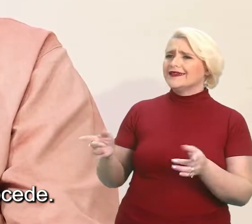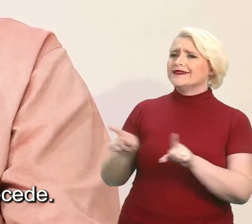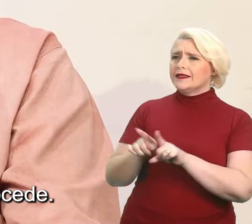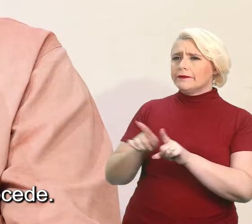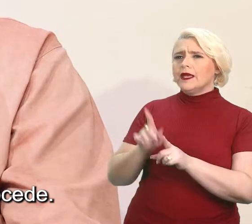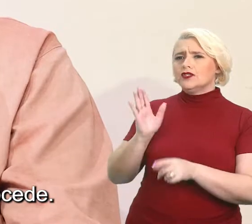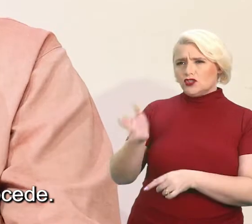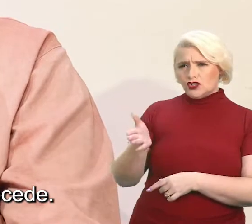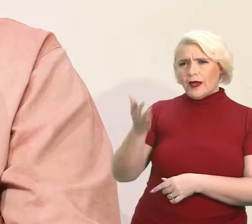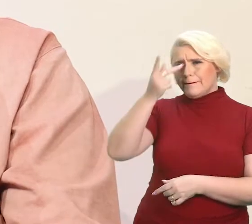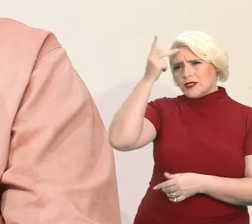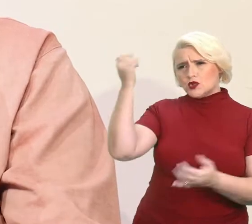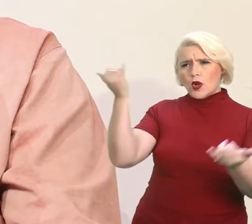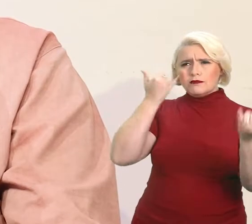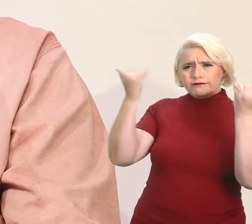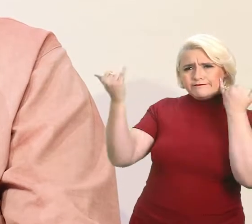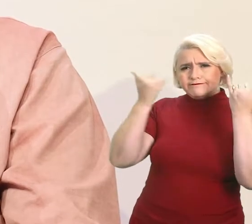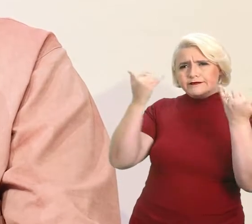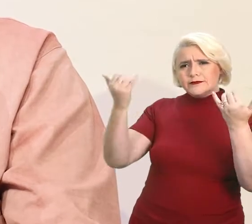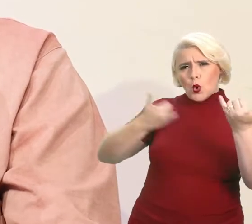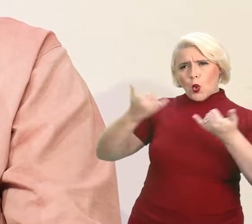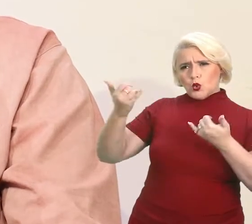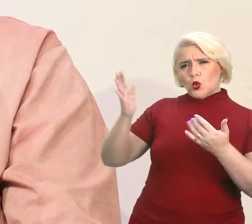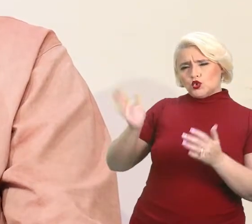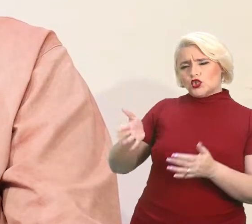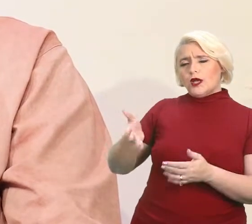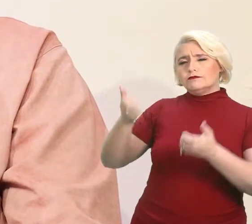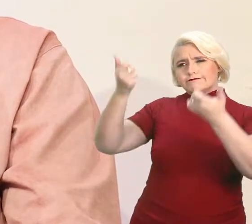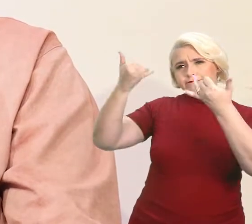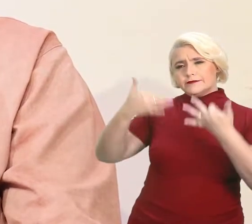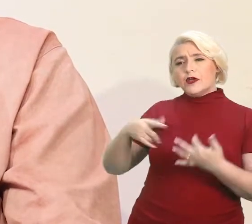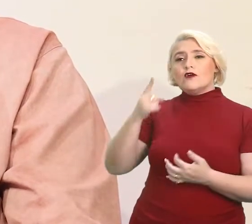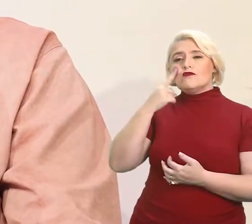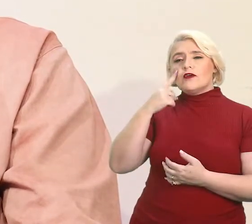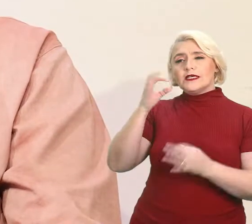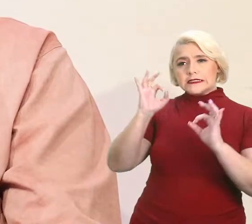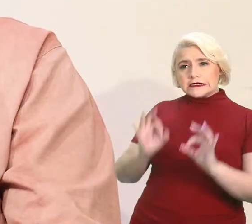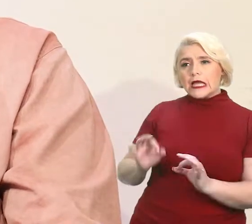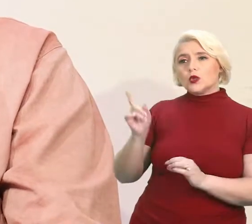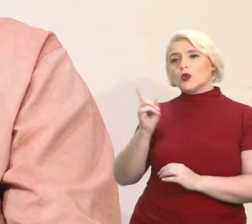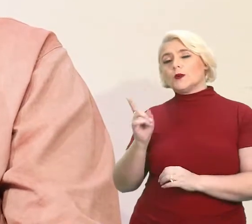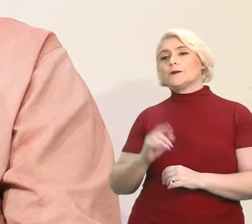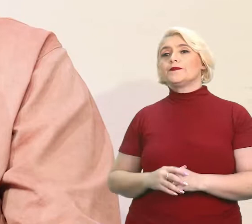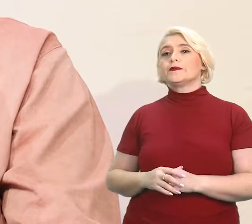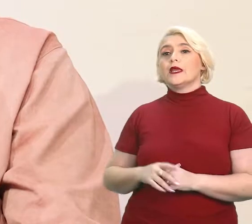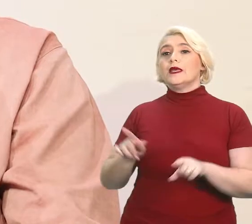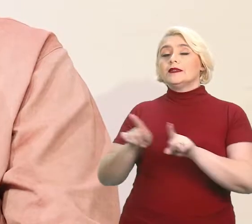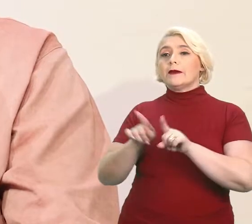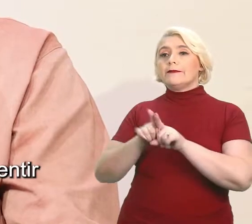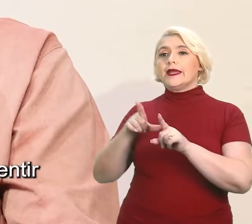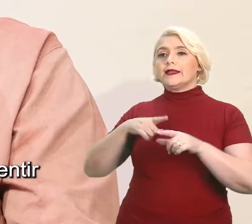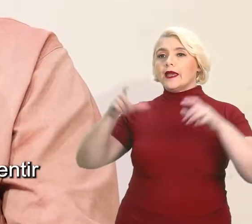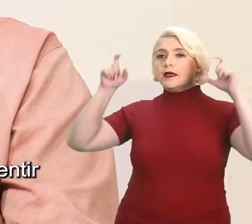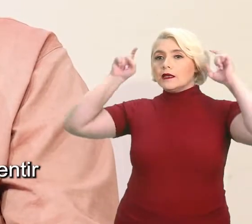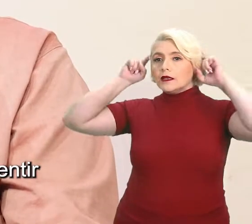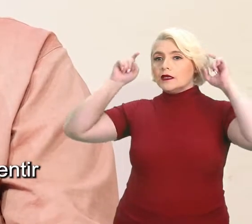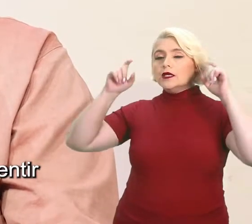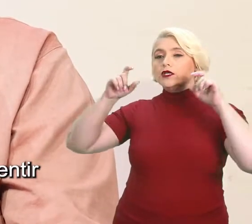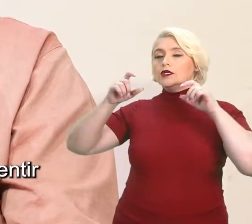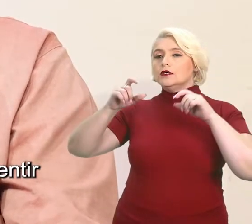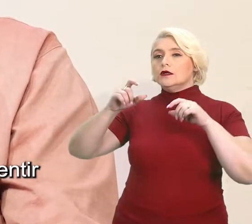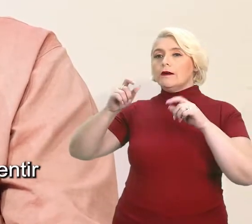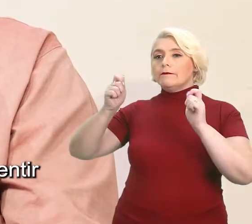assim, já me contaram, veja se procede. Que também tinha aparelhagem de som de alta potência que põe no